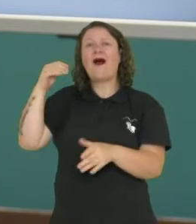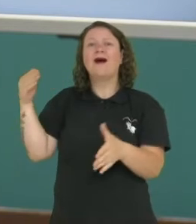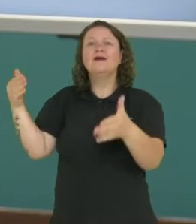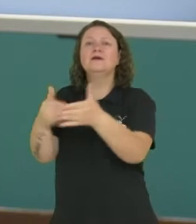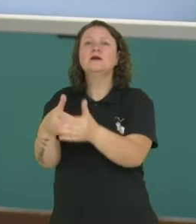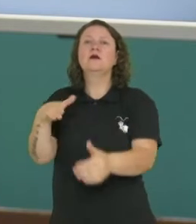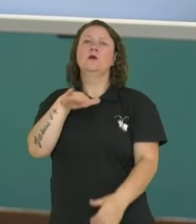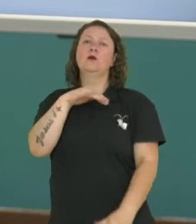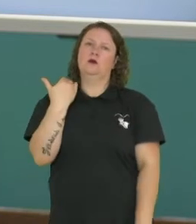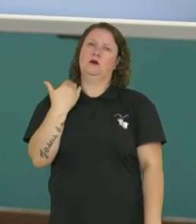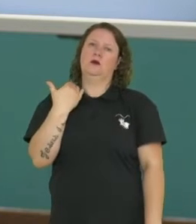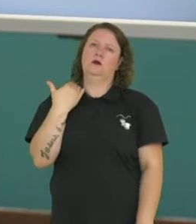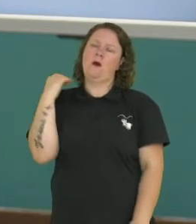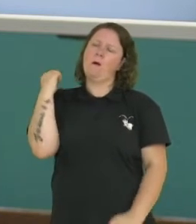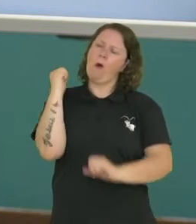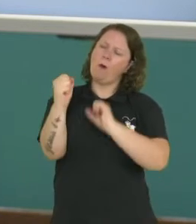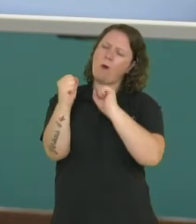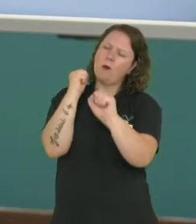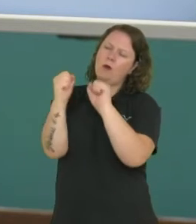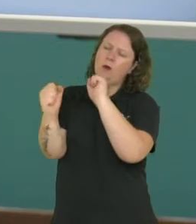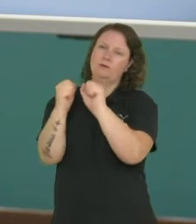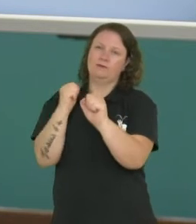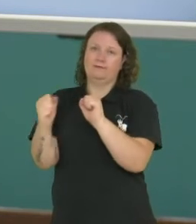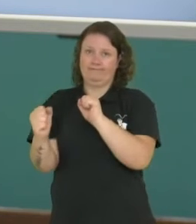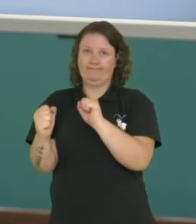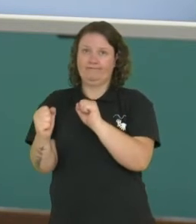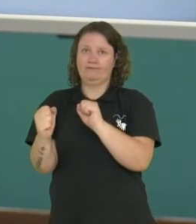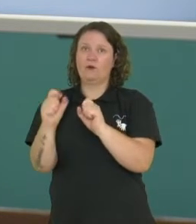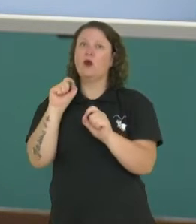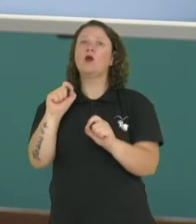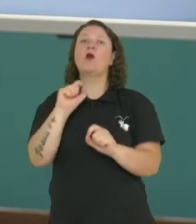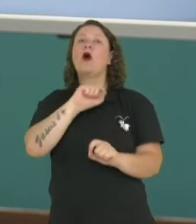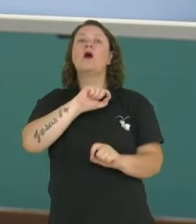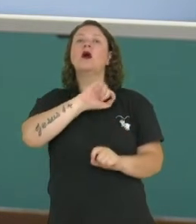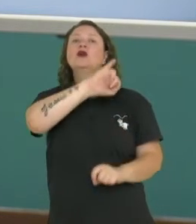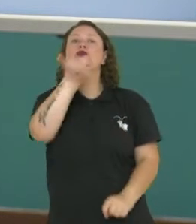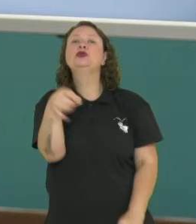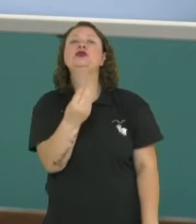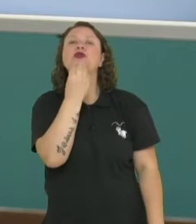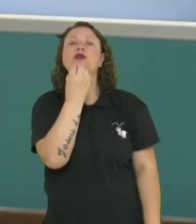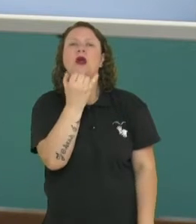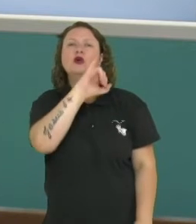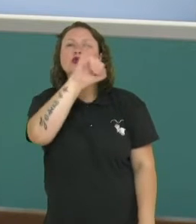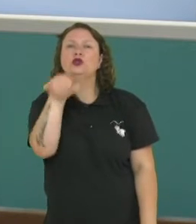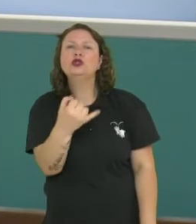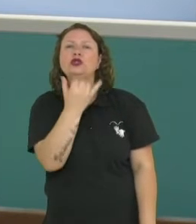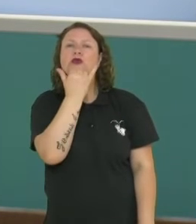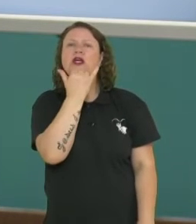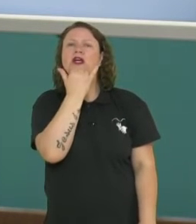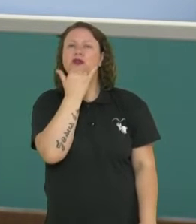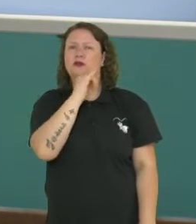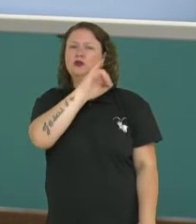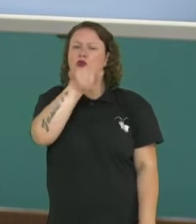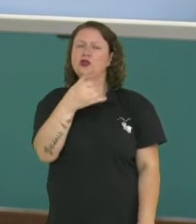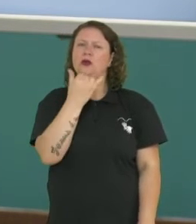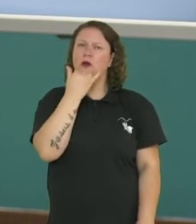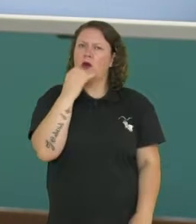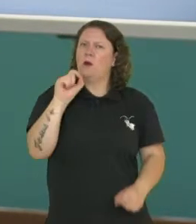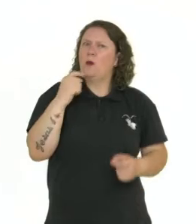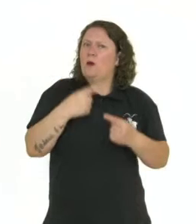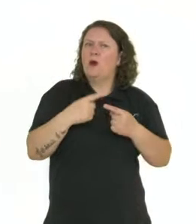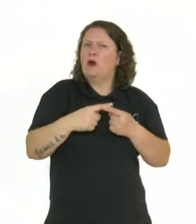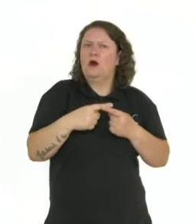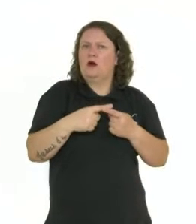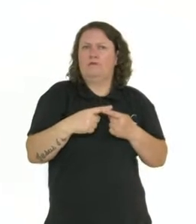a justificativa, então, para a utilização desse regime? Vamos ver, então, se é que há, né, justificativo para isso. Então,